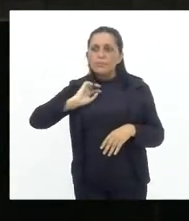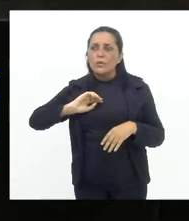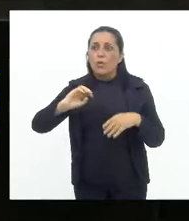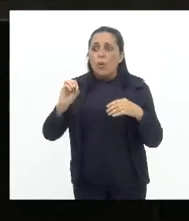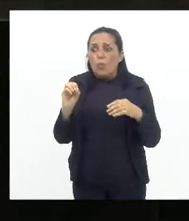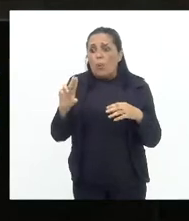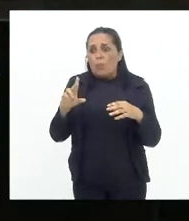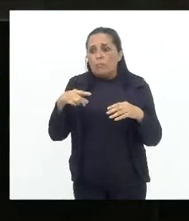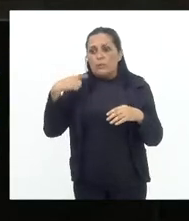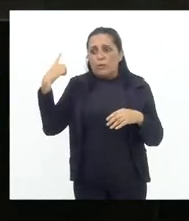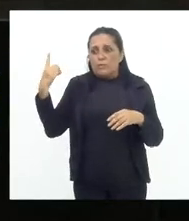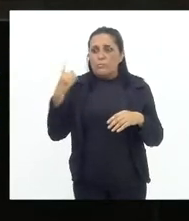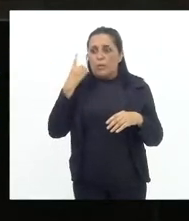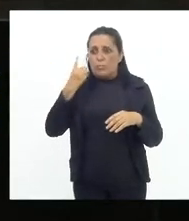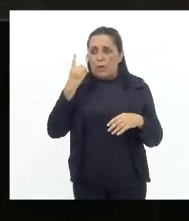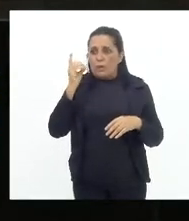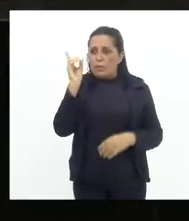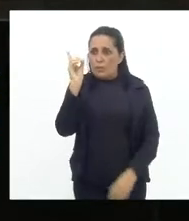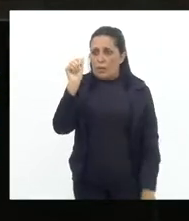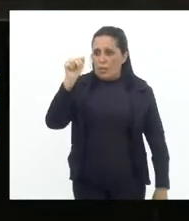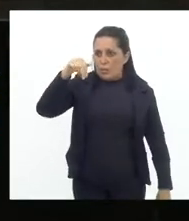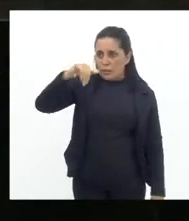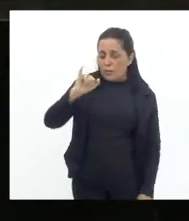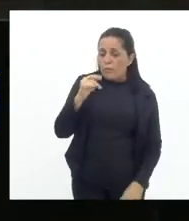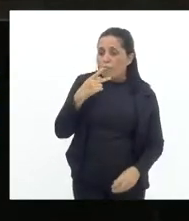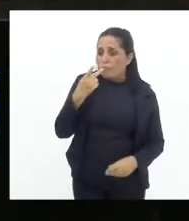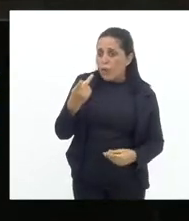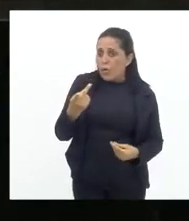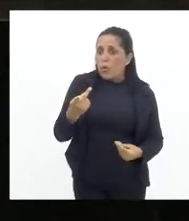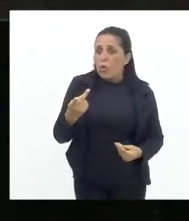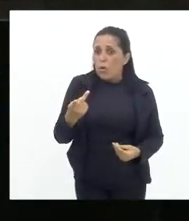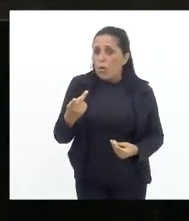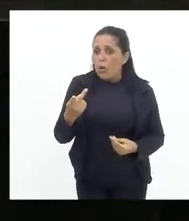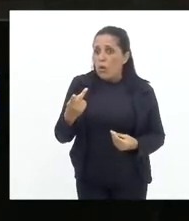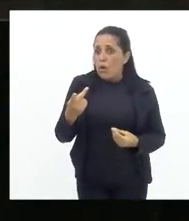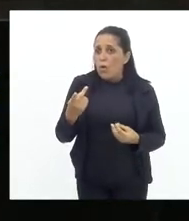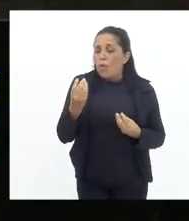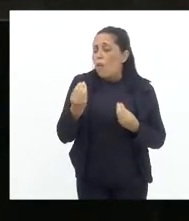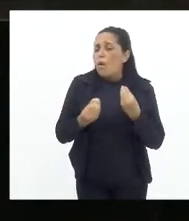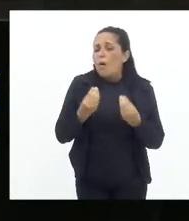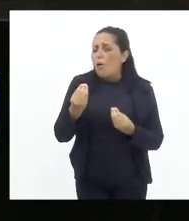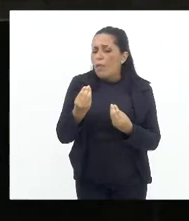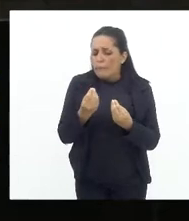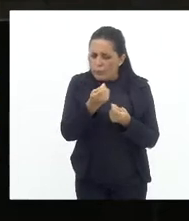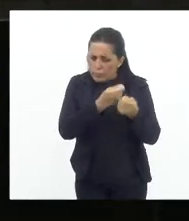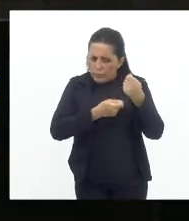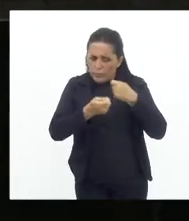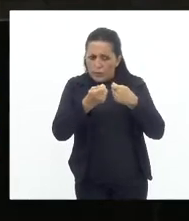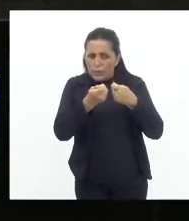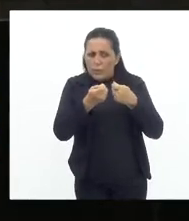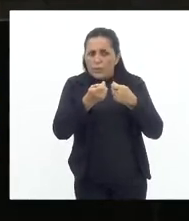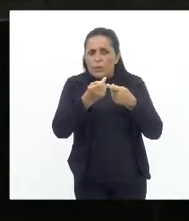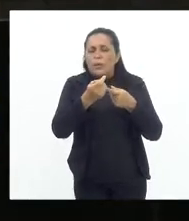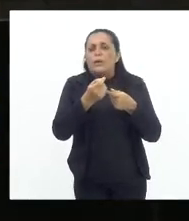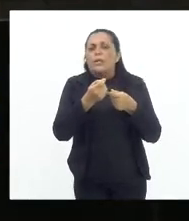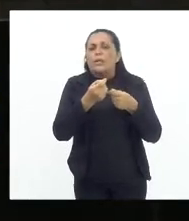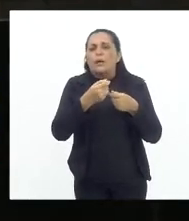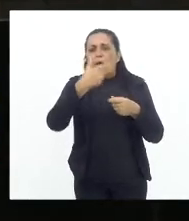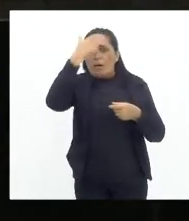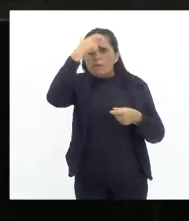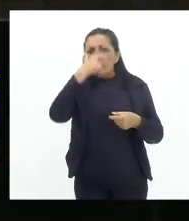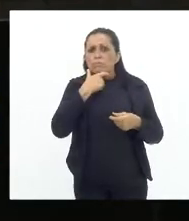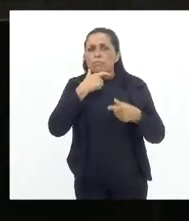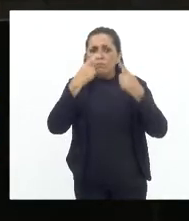Como disse que é deputada Dani Monteiro que colocou a situação da criação do reconhecimento facial